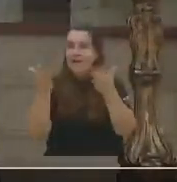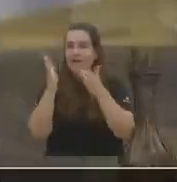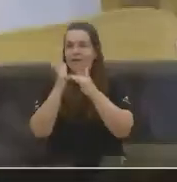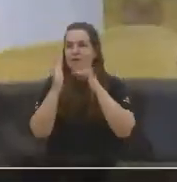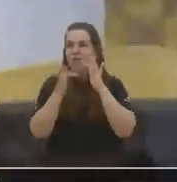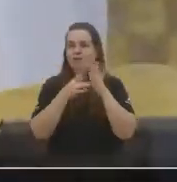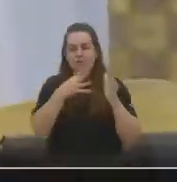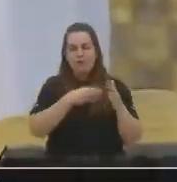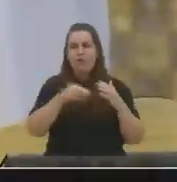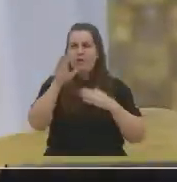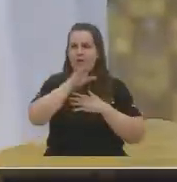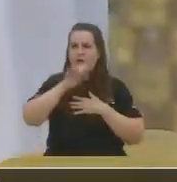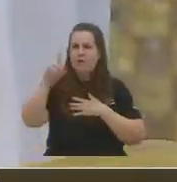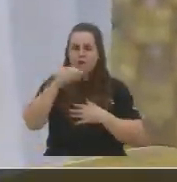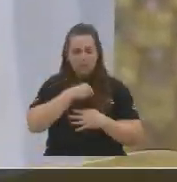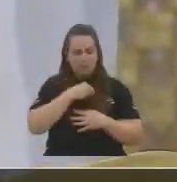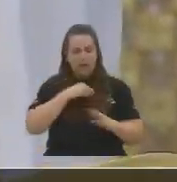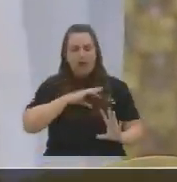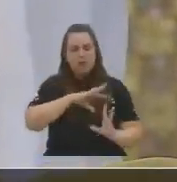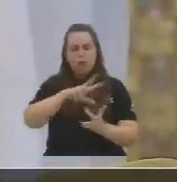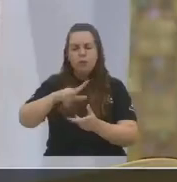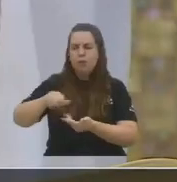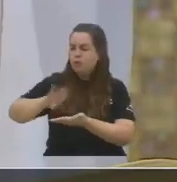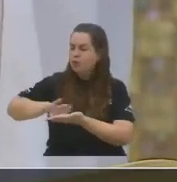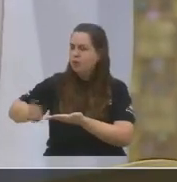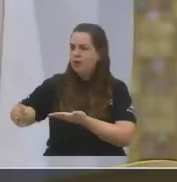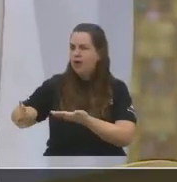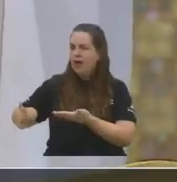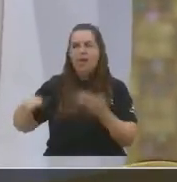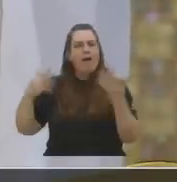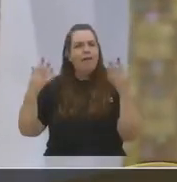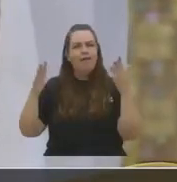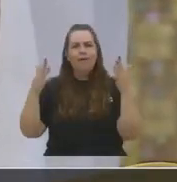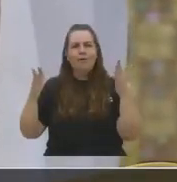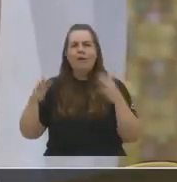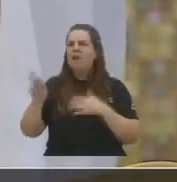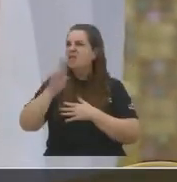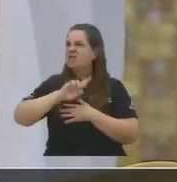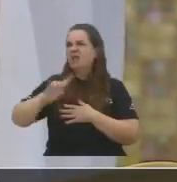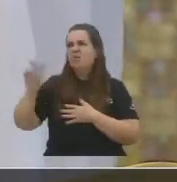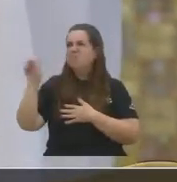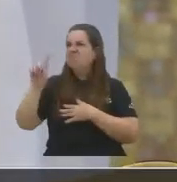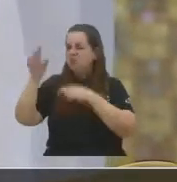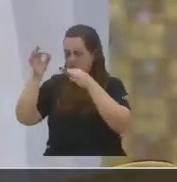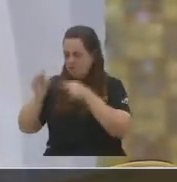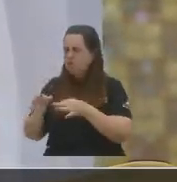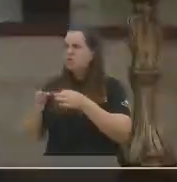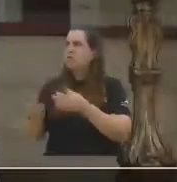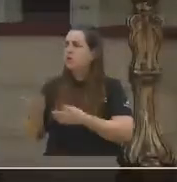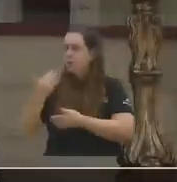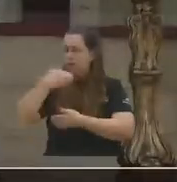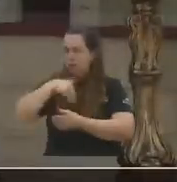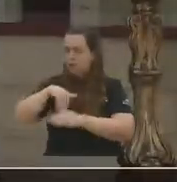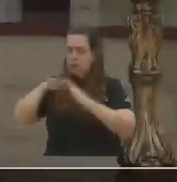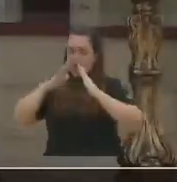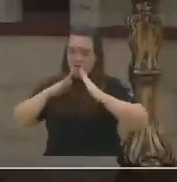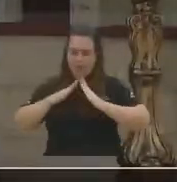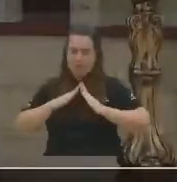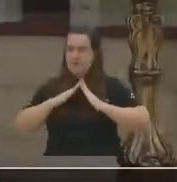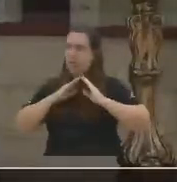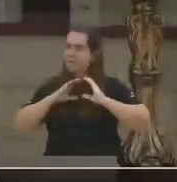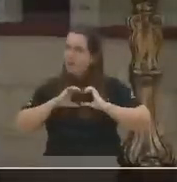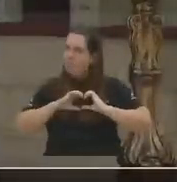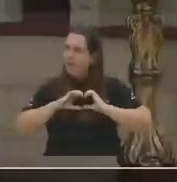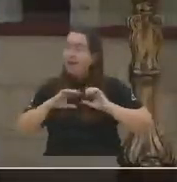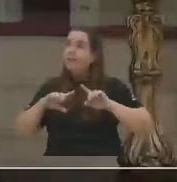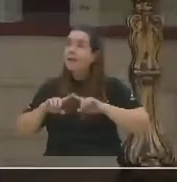o Cordeiro de Deus que tira o pecado do mundo. Aleluia! Senhor, eu não sou digna de que entreis